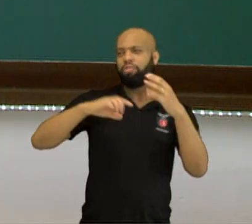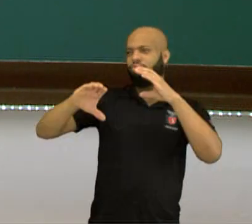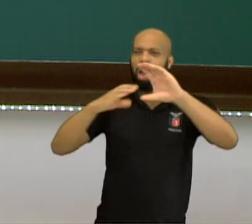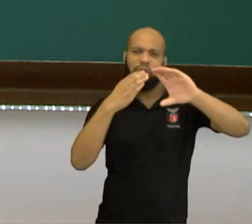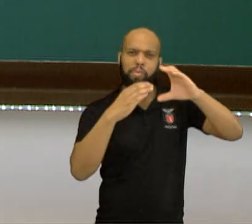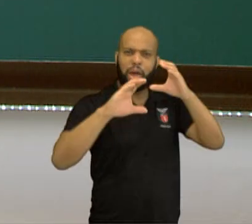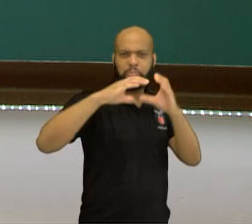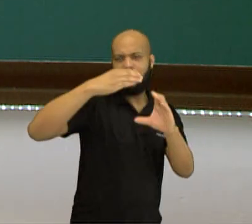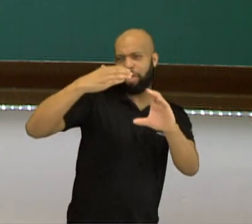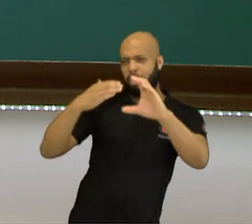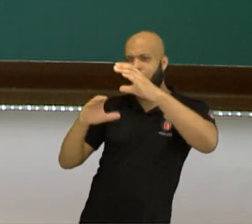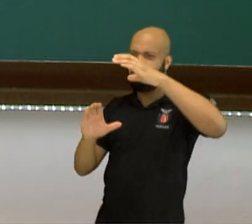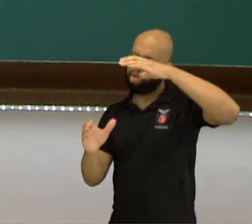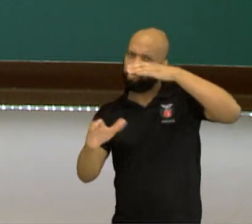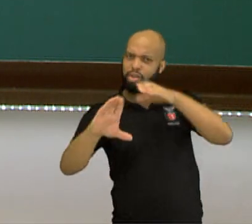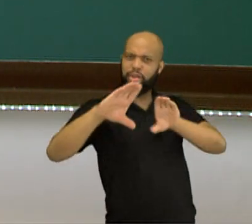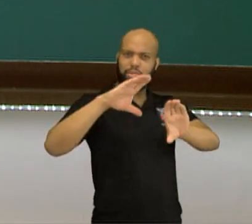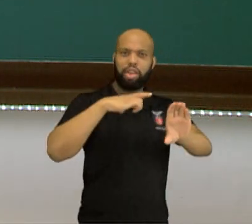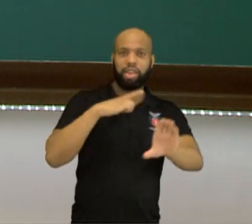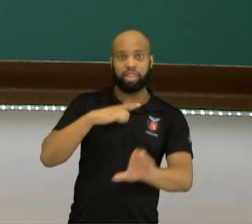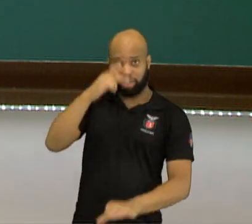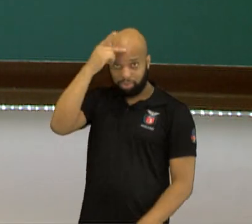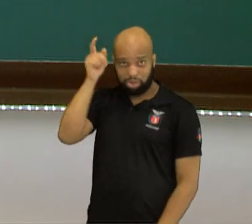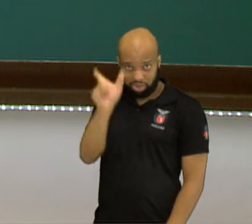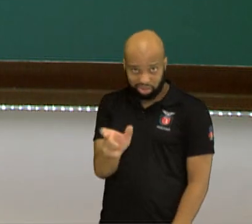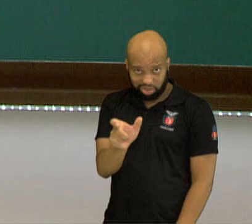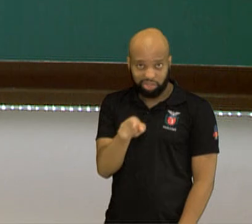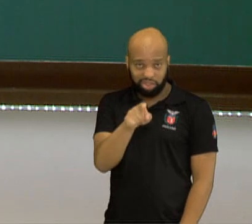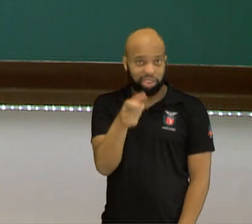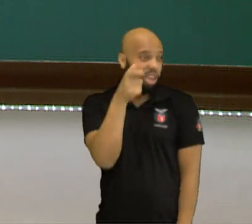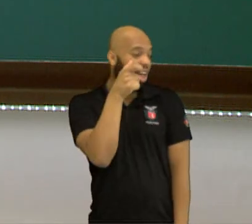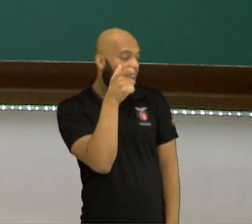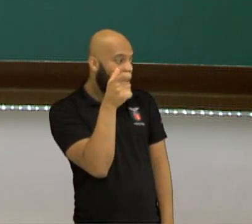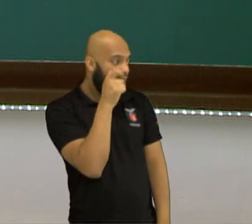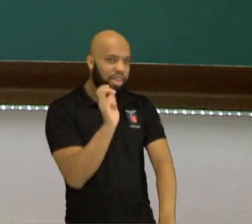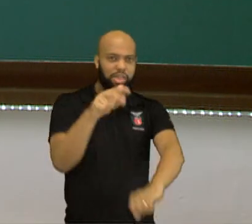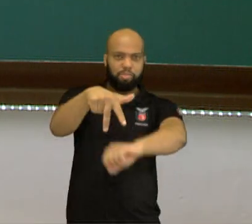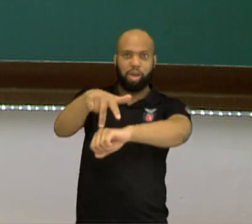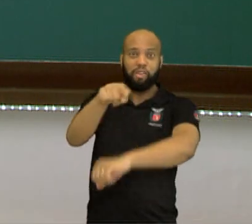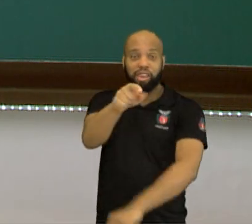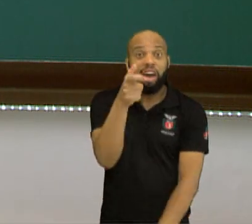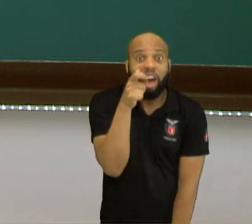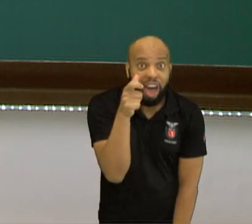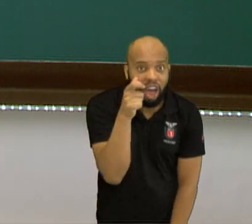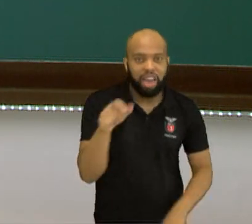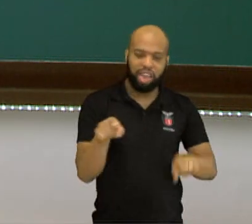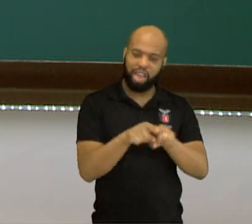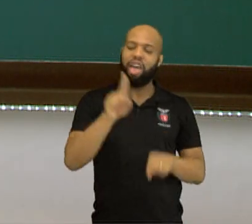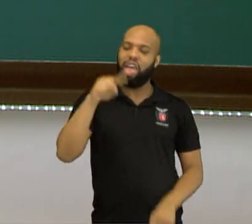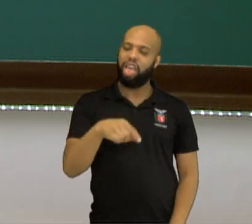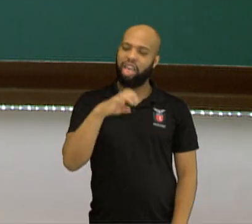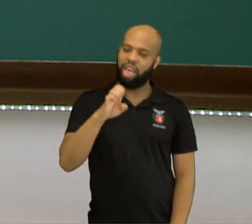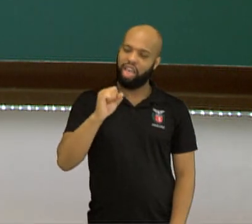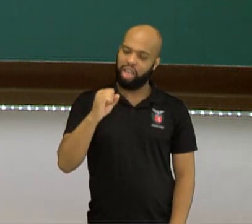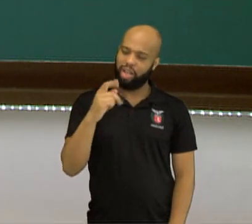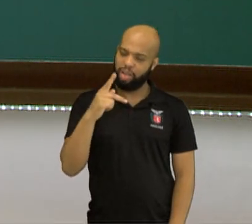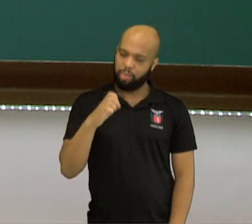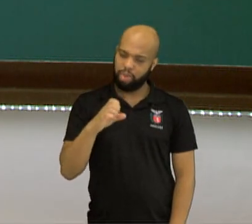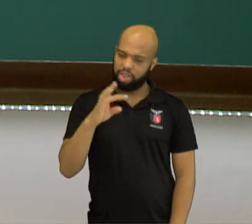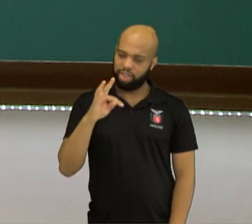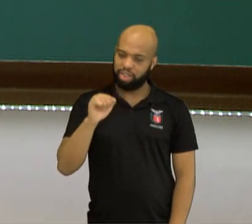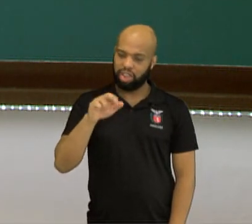curte aí uma banda, um cantor, uma cantora? Você pode ser um espectador, você pode ir lá e